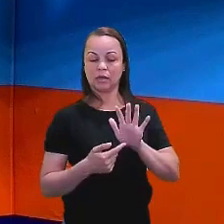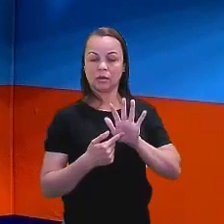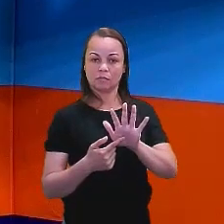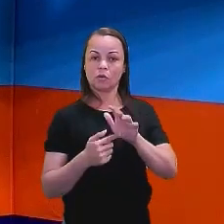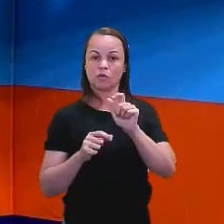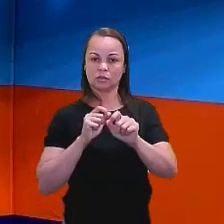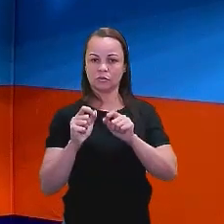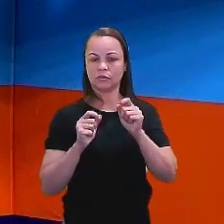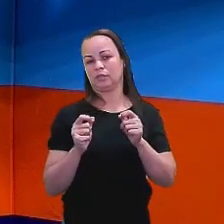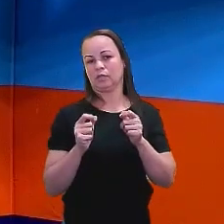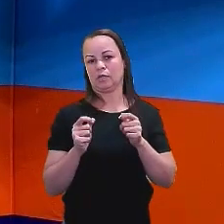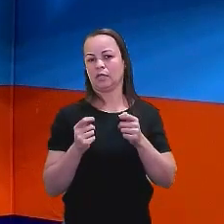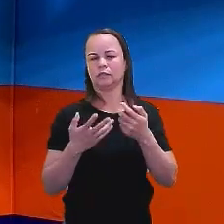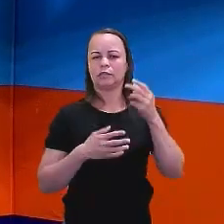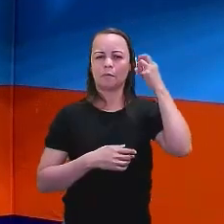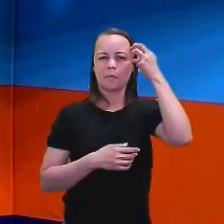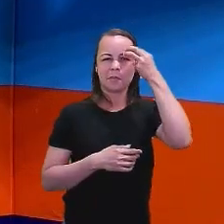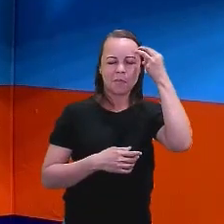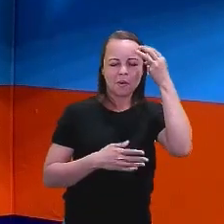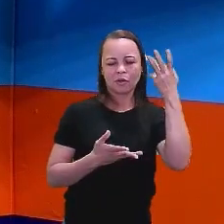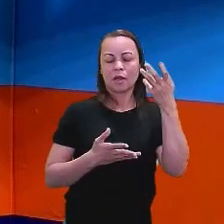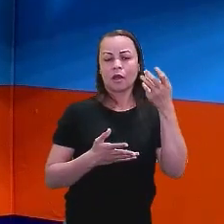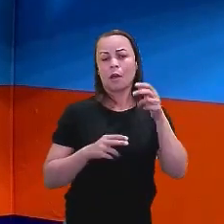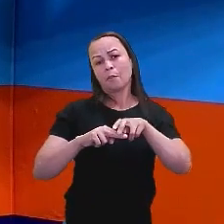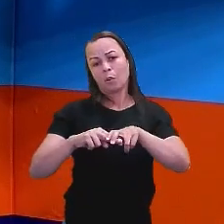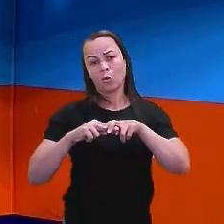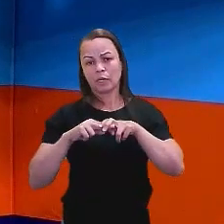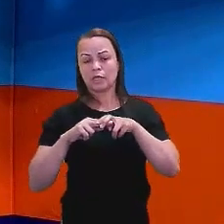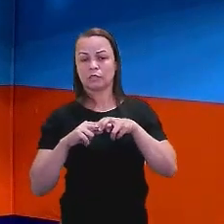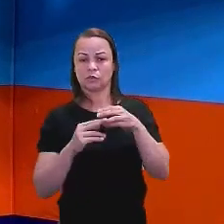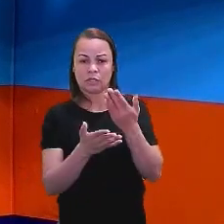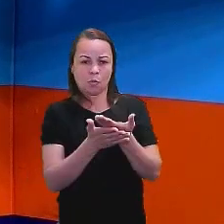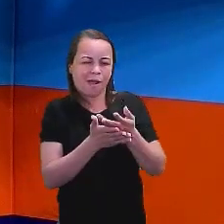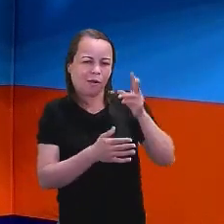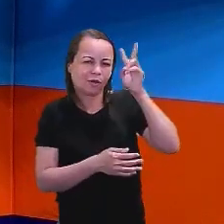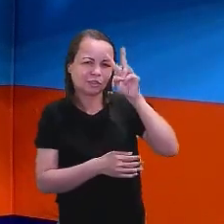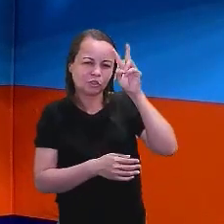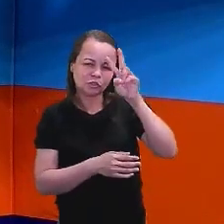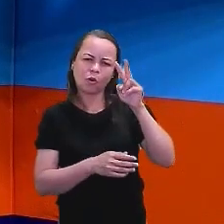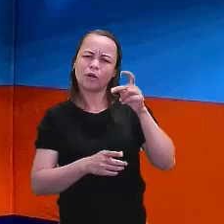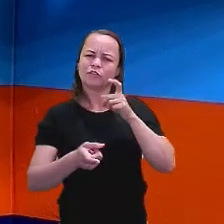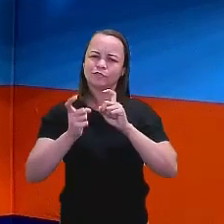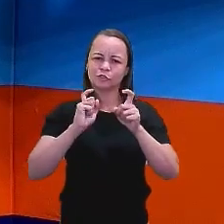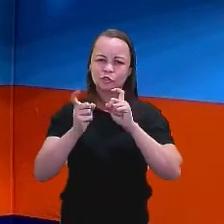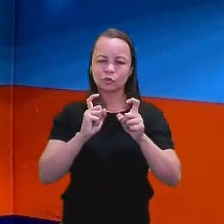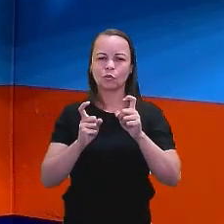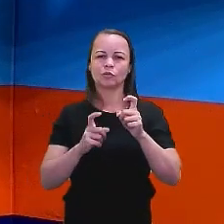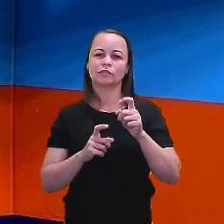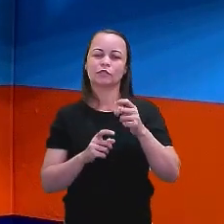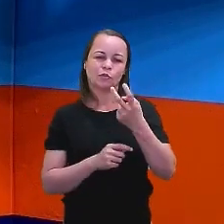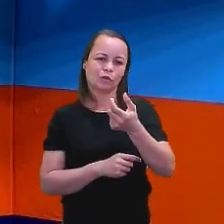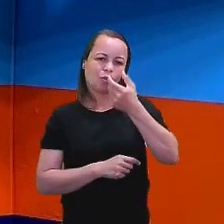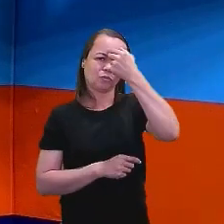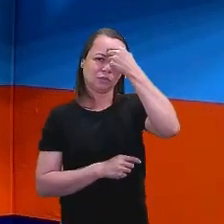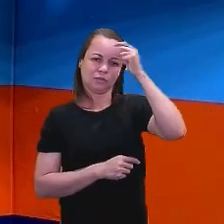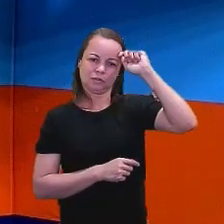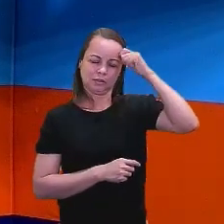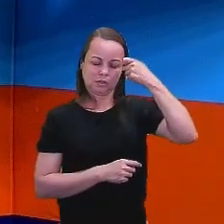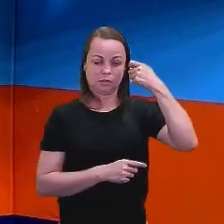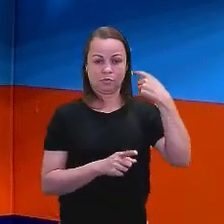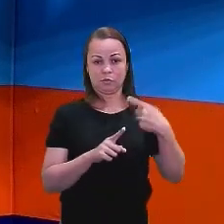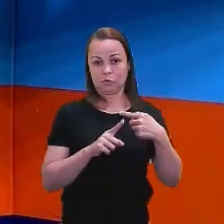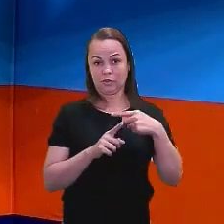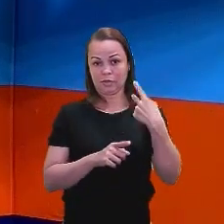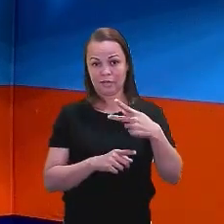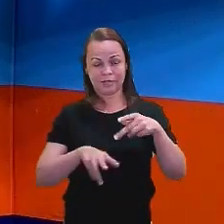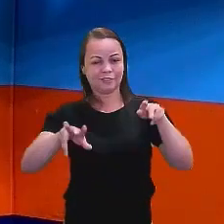isso que numa aula de história a gente discute um tema consciência negra. Por quê? Porque esse tema faz parte